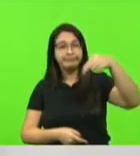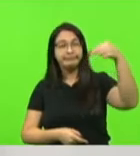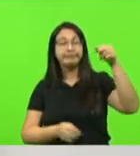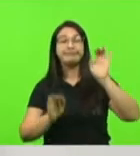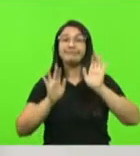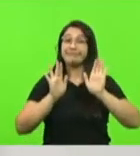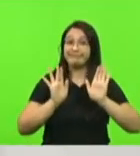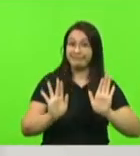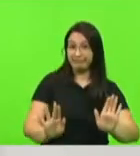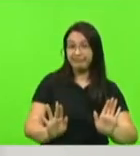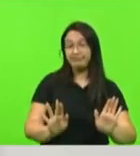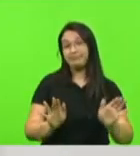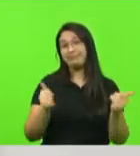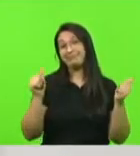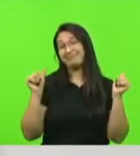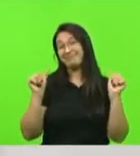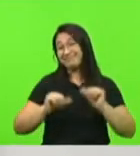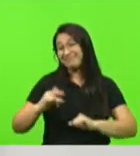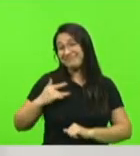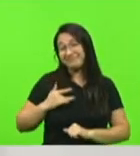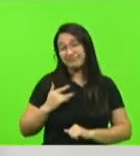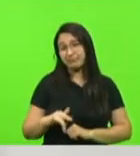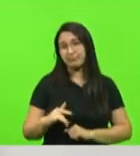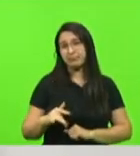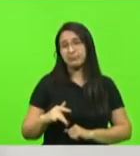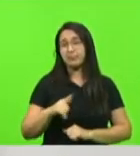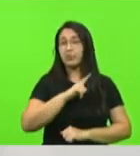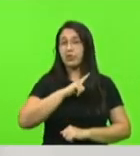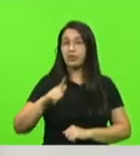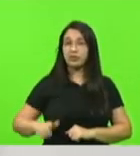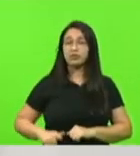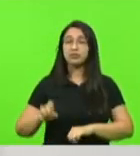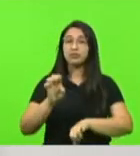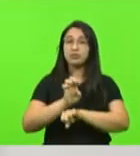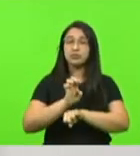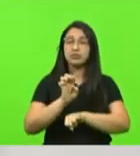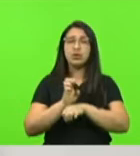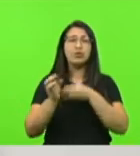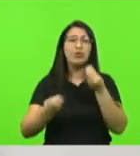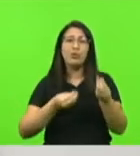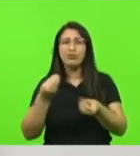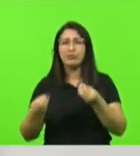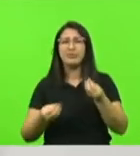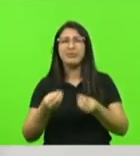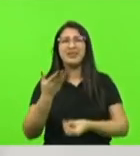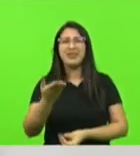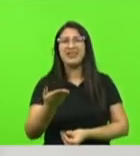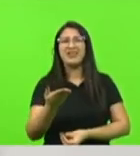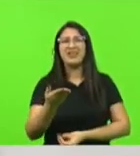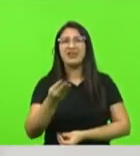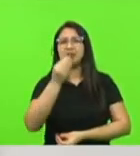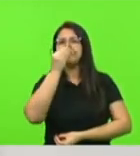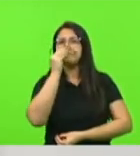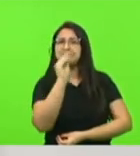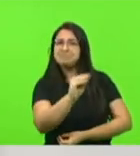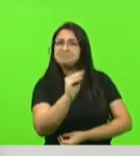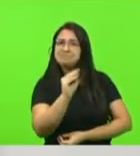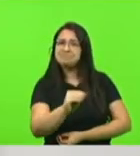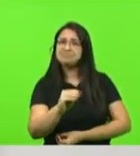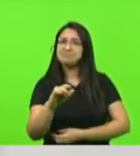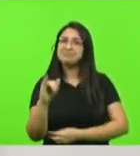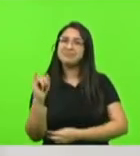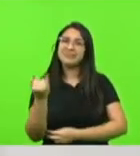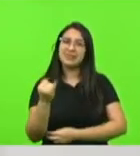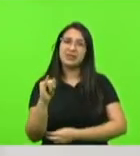infelizmente, deputado Ismael, o nosso governador do Estado, ele ainda vira as costas para o nosso Médio Vale do Itajaí.